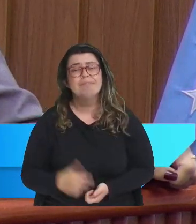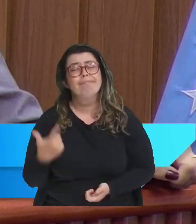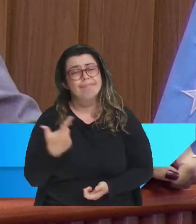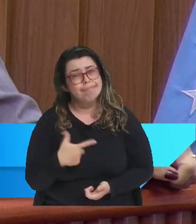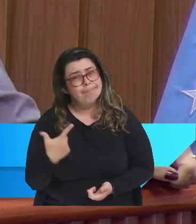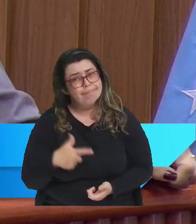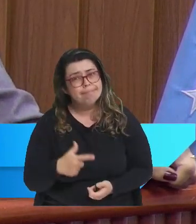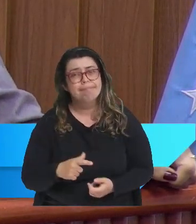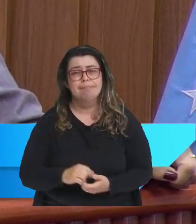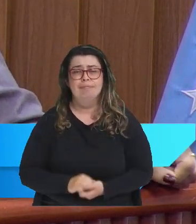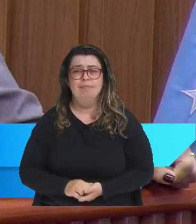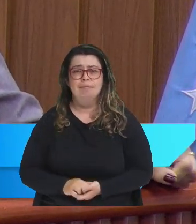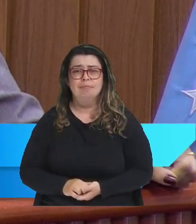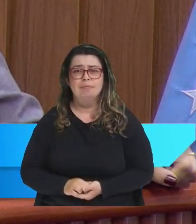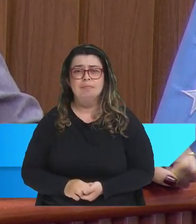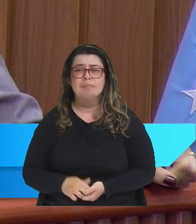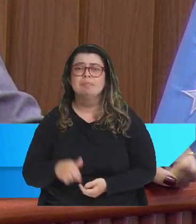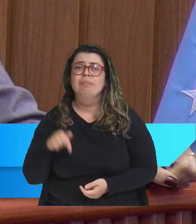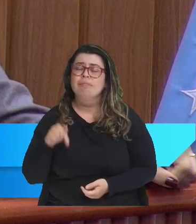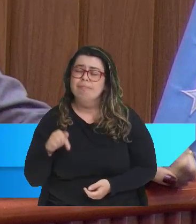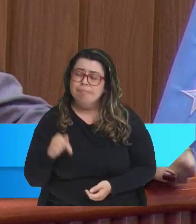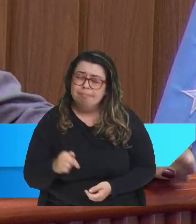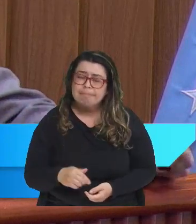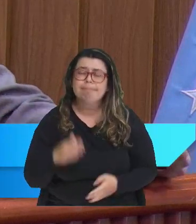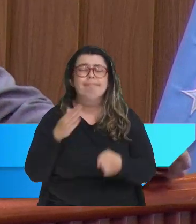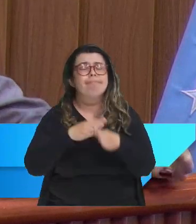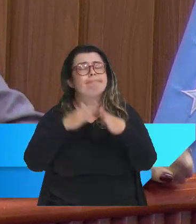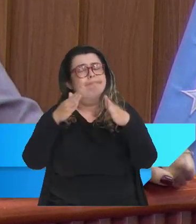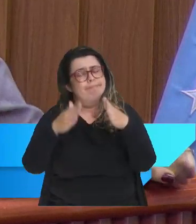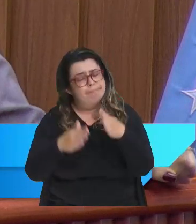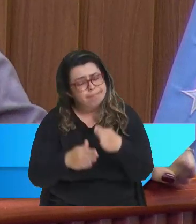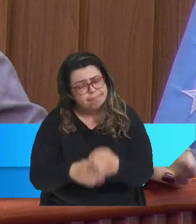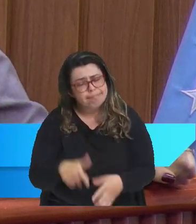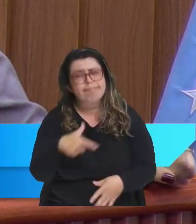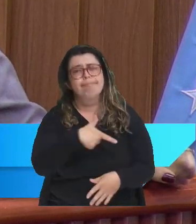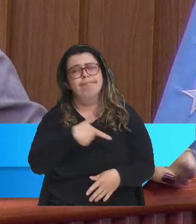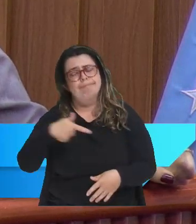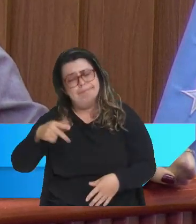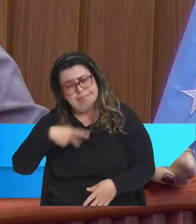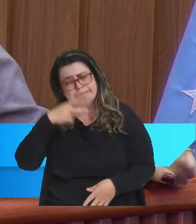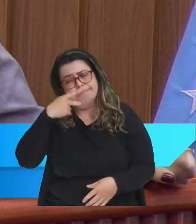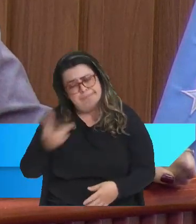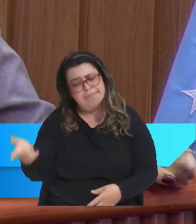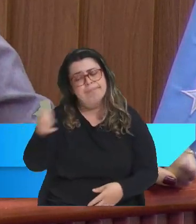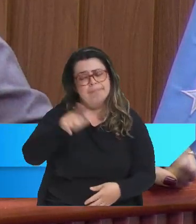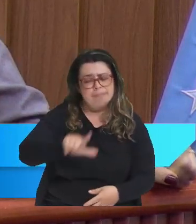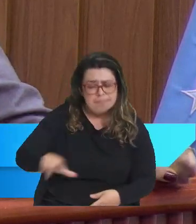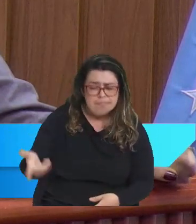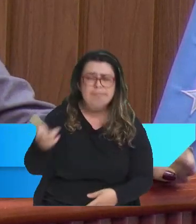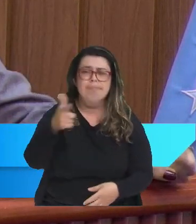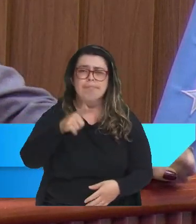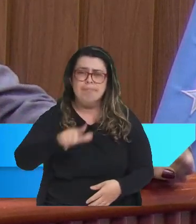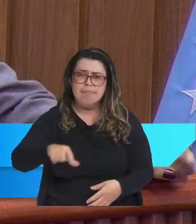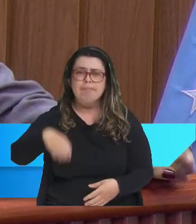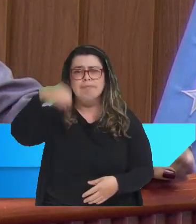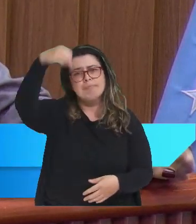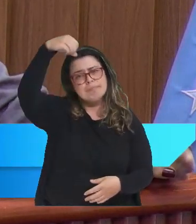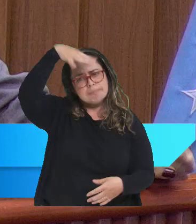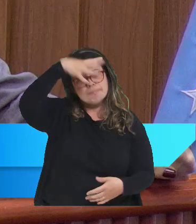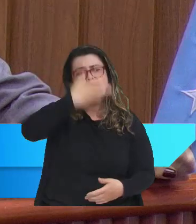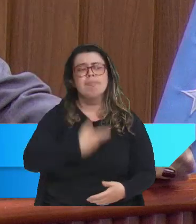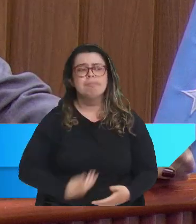e nós estamos aqui em todas as sessões falando sobre iluminação pública. Então, assim, nós